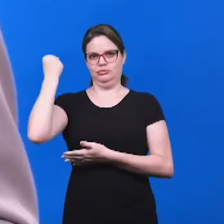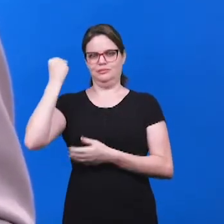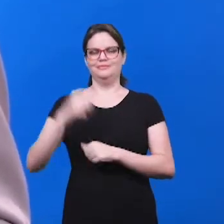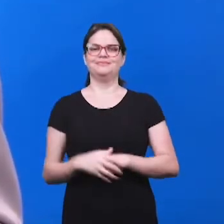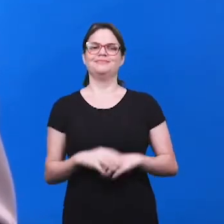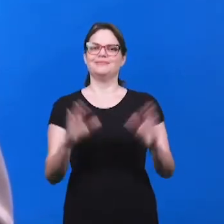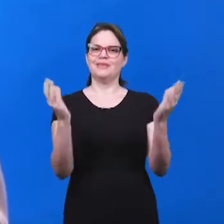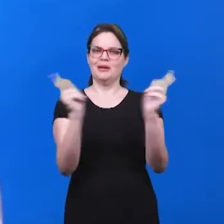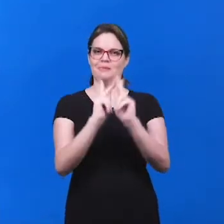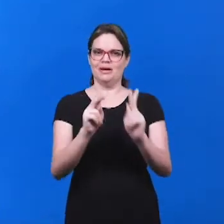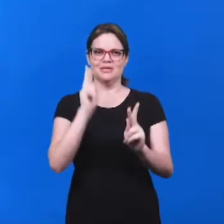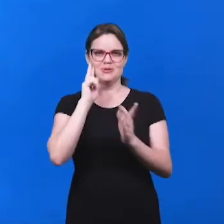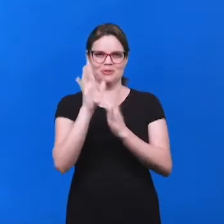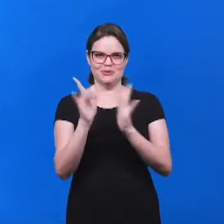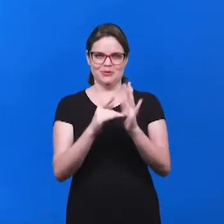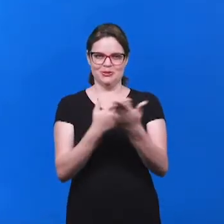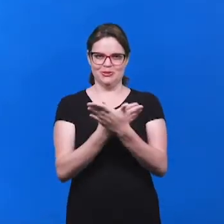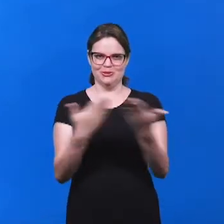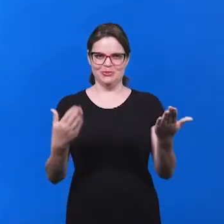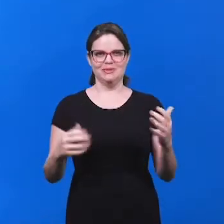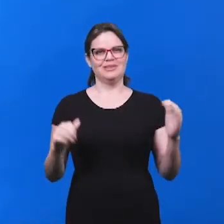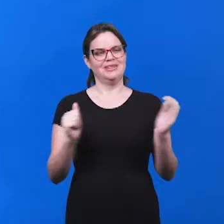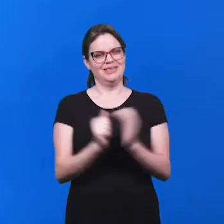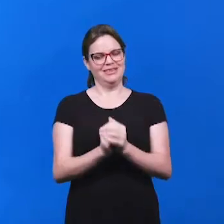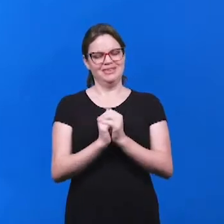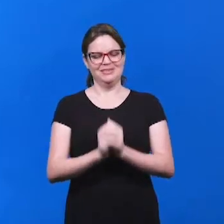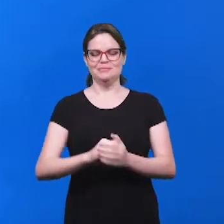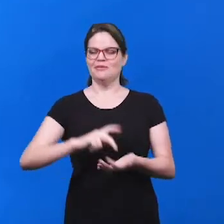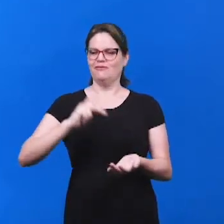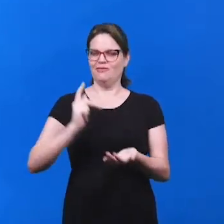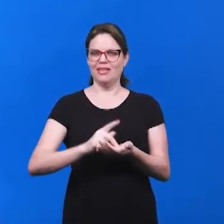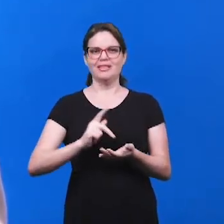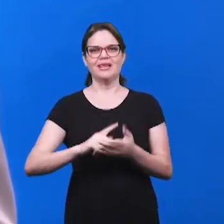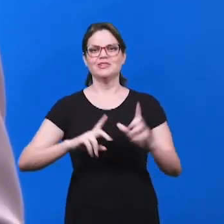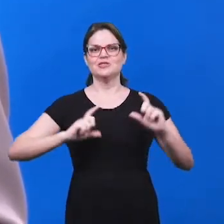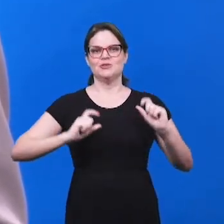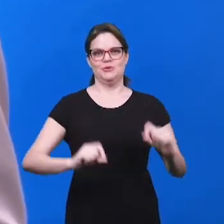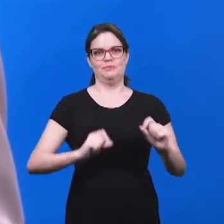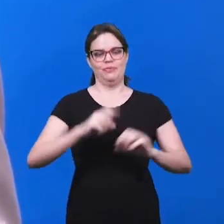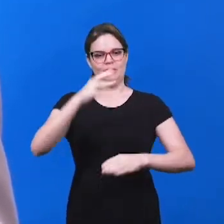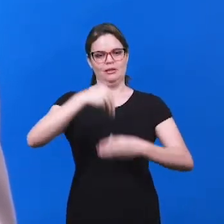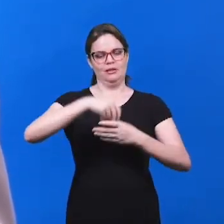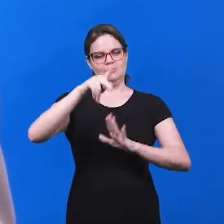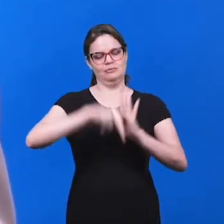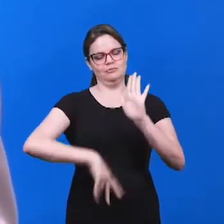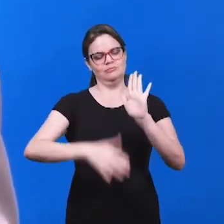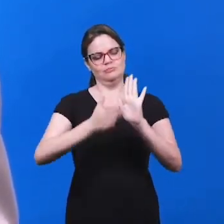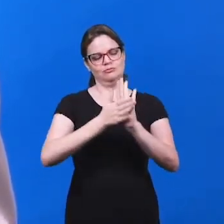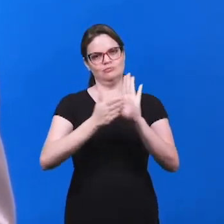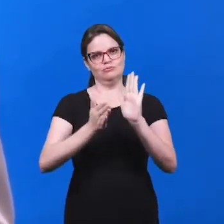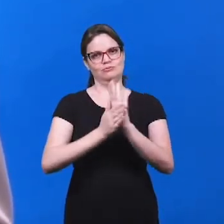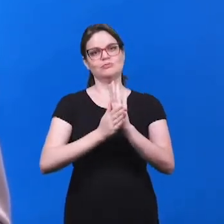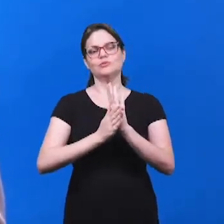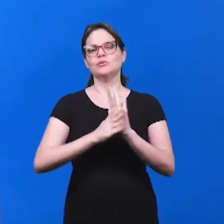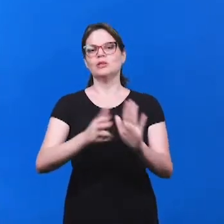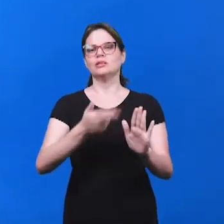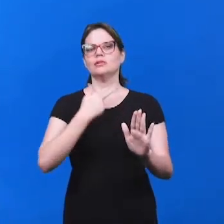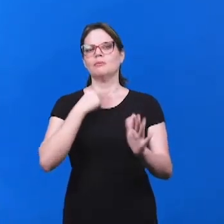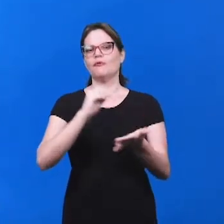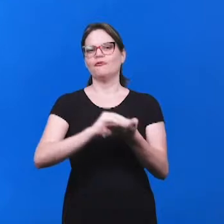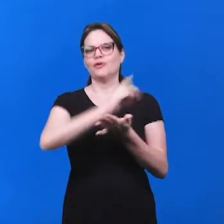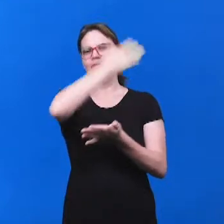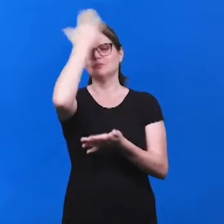Na verdade, no projeto de Deus para a igreja, não pode faltar o vinho, porque o vinho ali na festa,